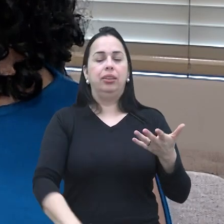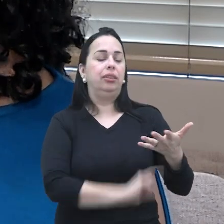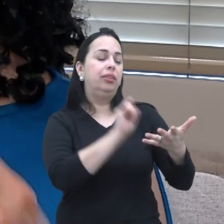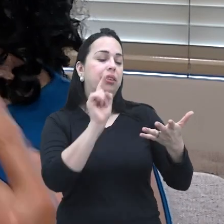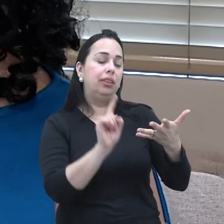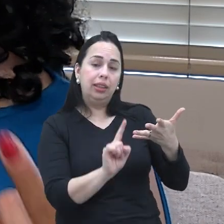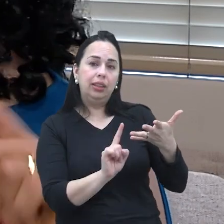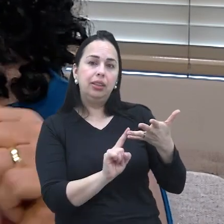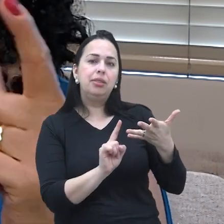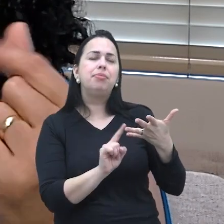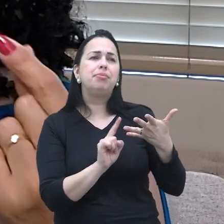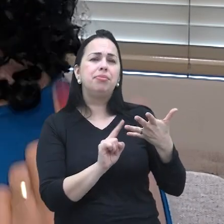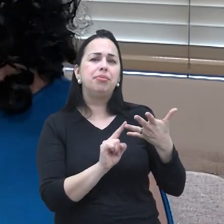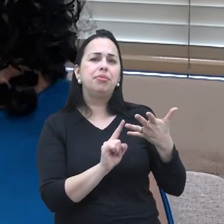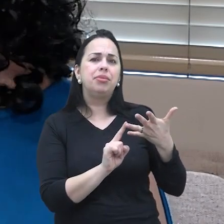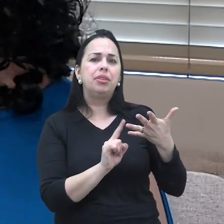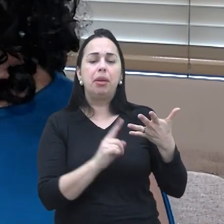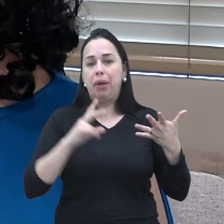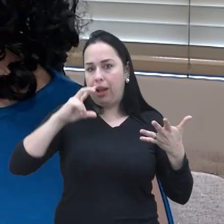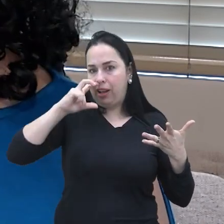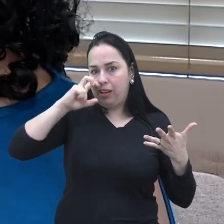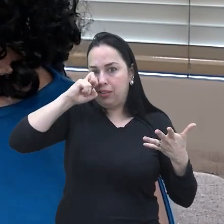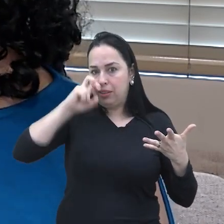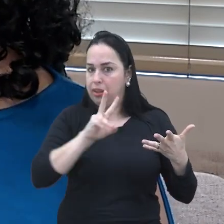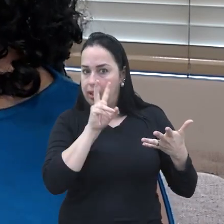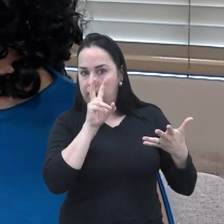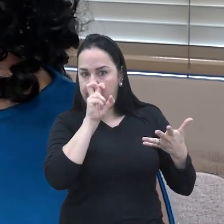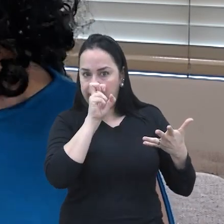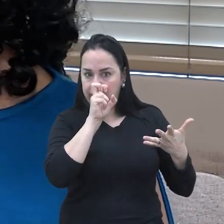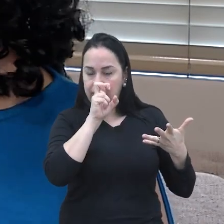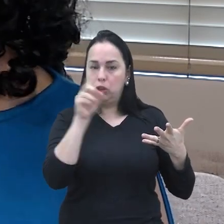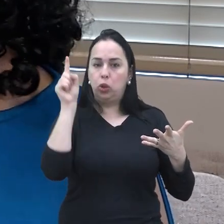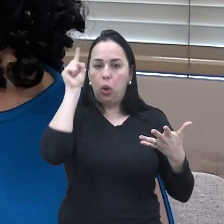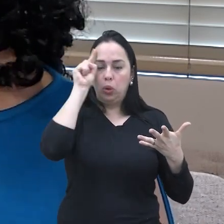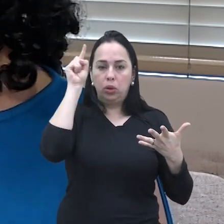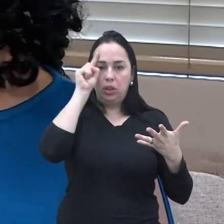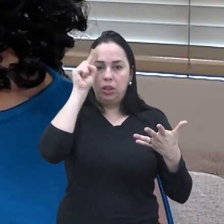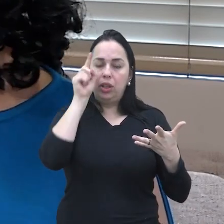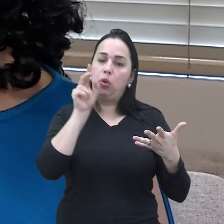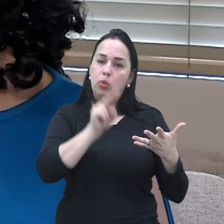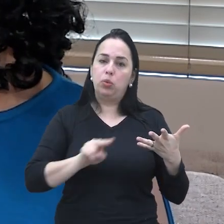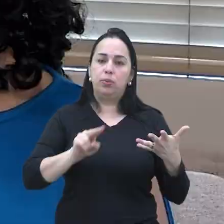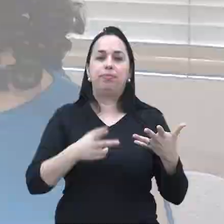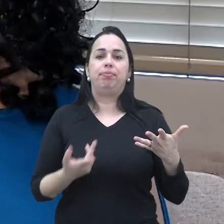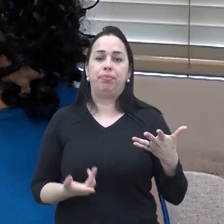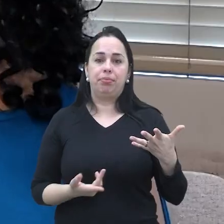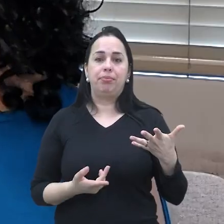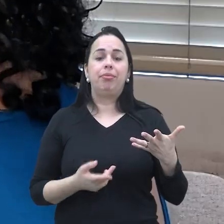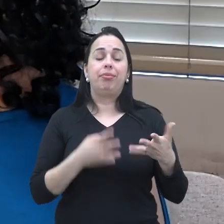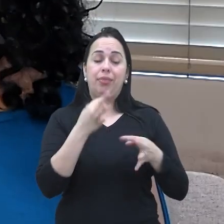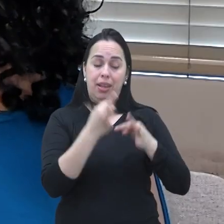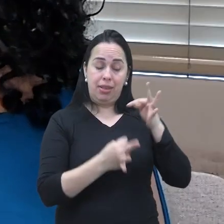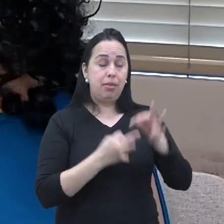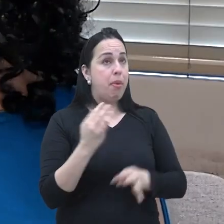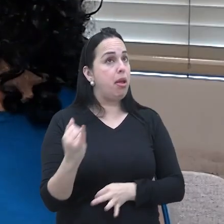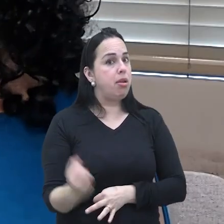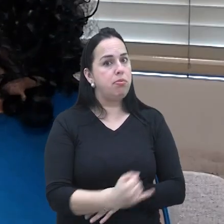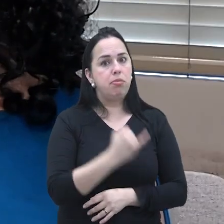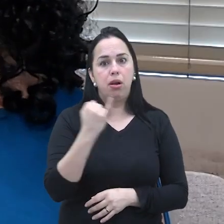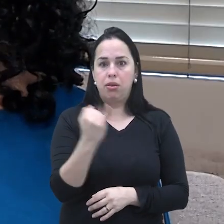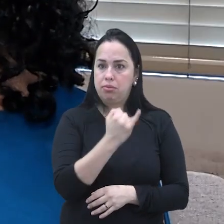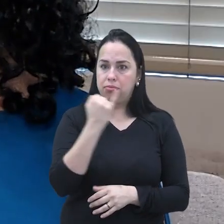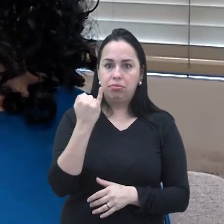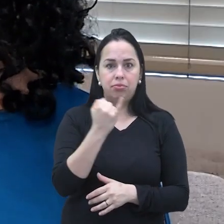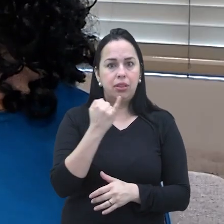e o sprayzinho no nariz, que é controle diário, né, que a gente tem que estar usando. Sim, o tratamento é